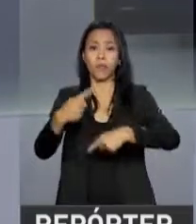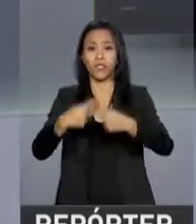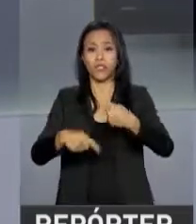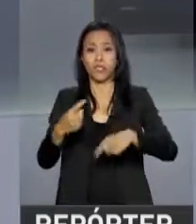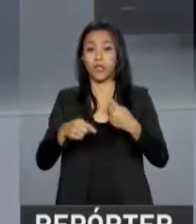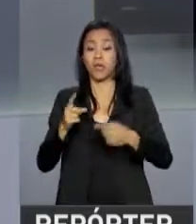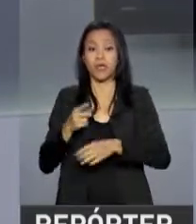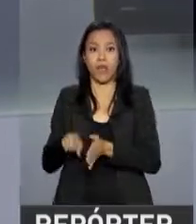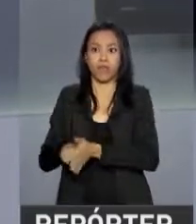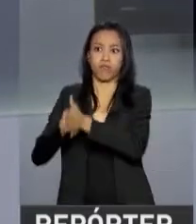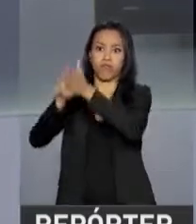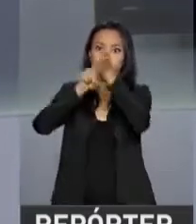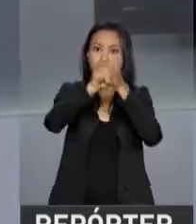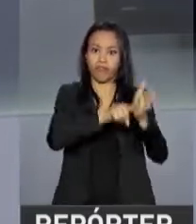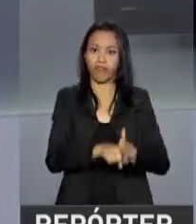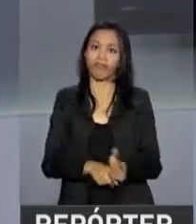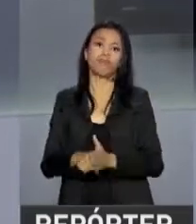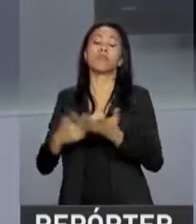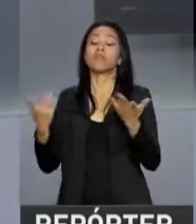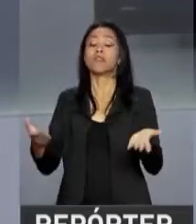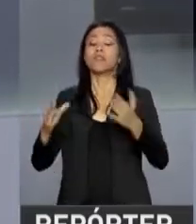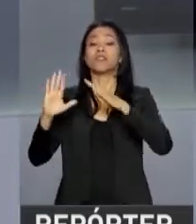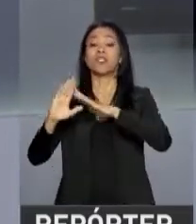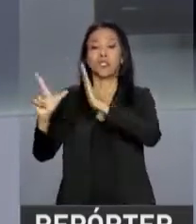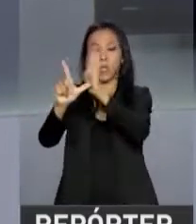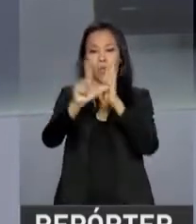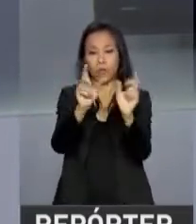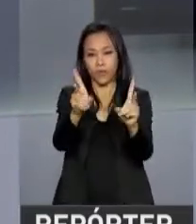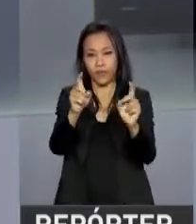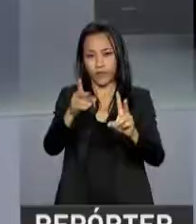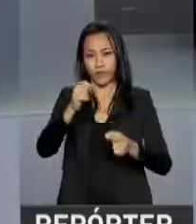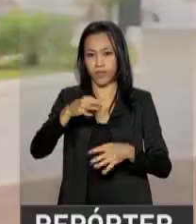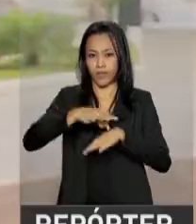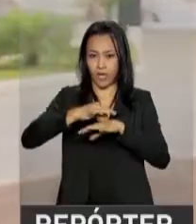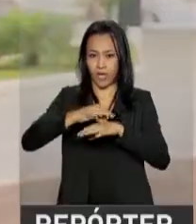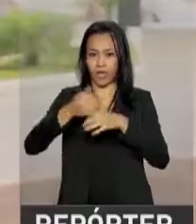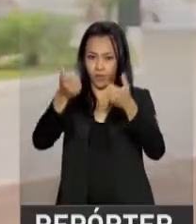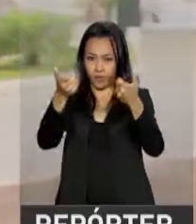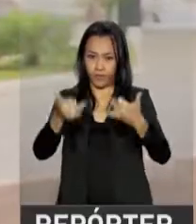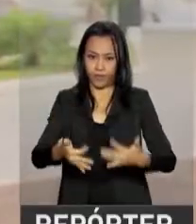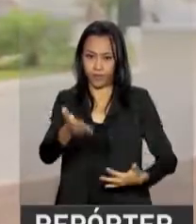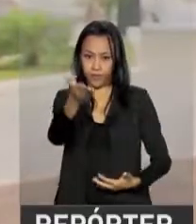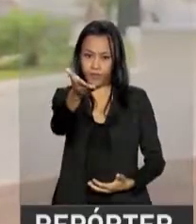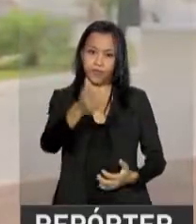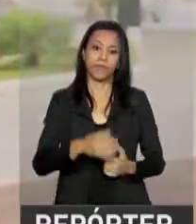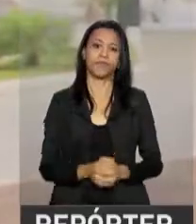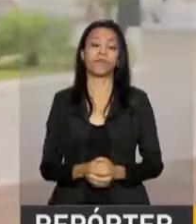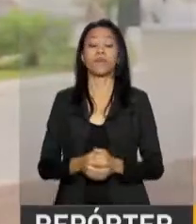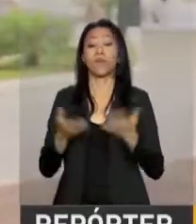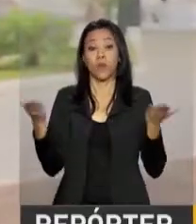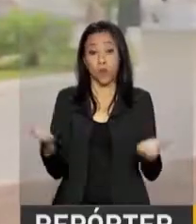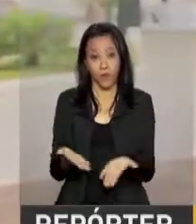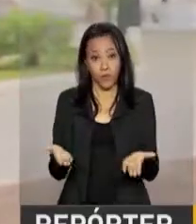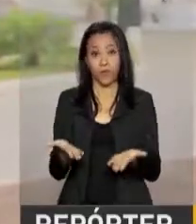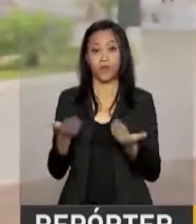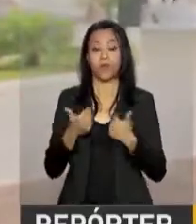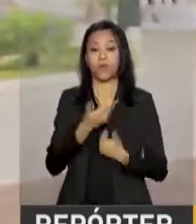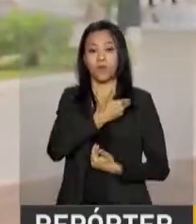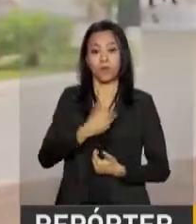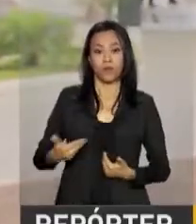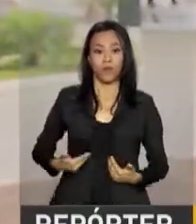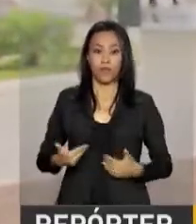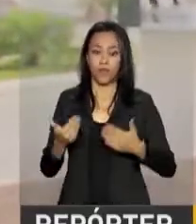frigoríficos a repórter luana karen tem mais informações a partir de agora o governo federal vai